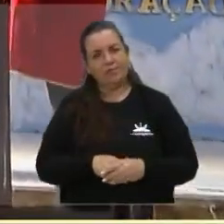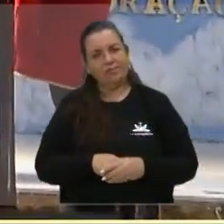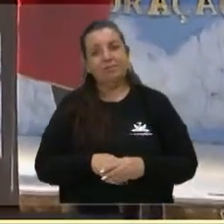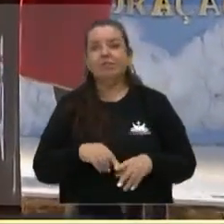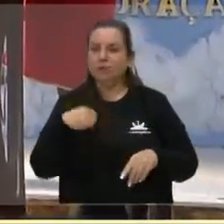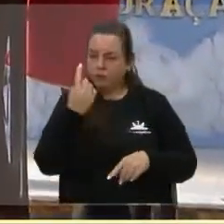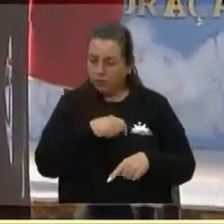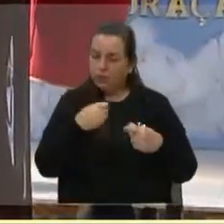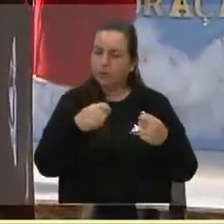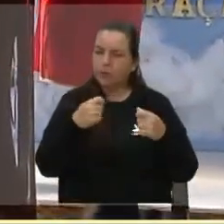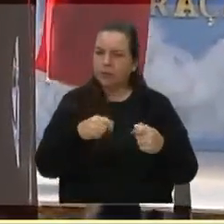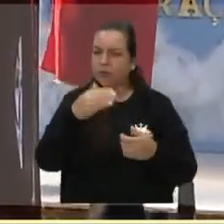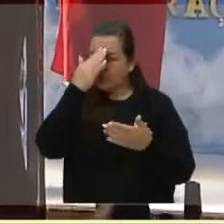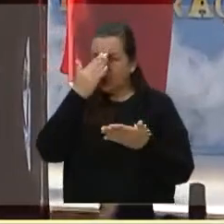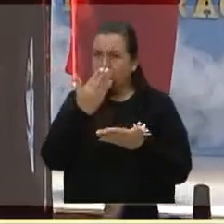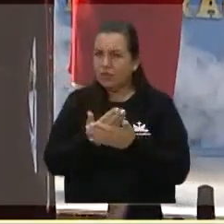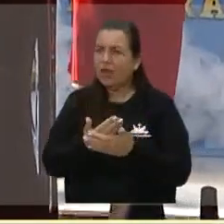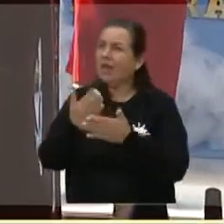Espírito Santo,